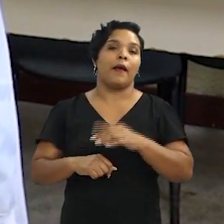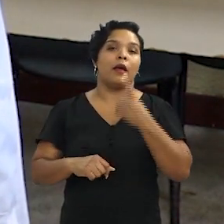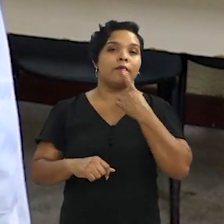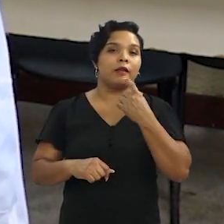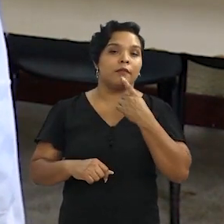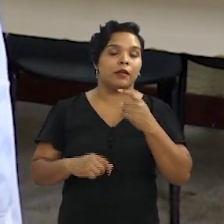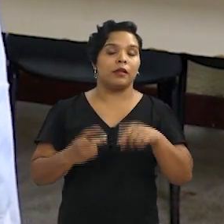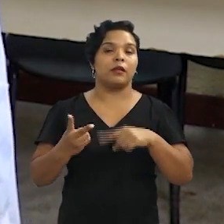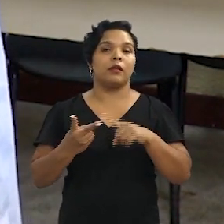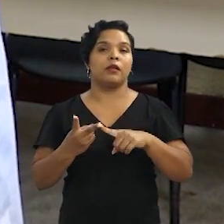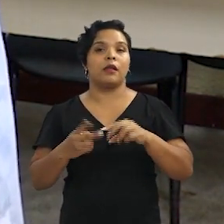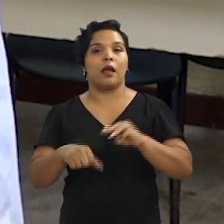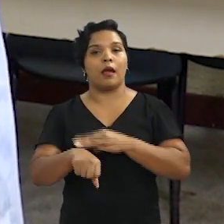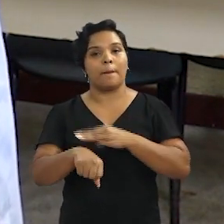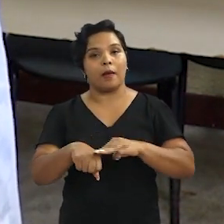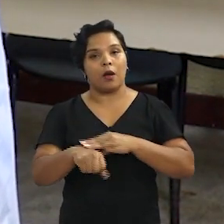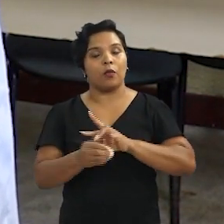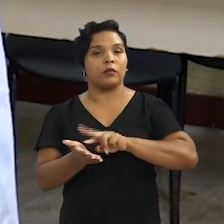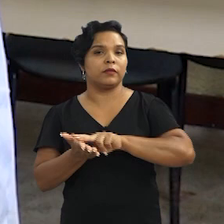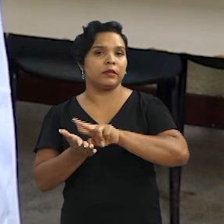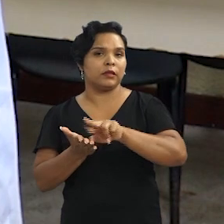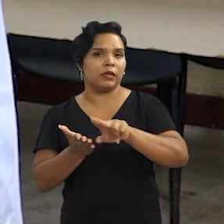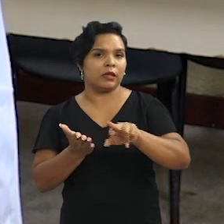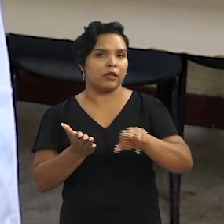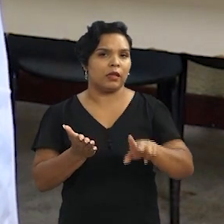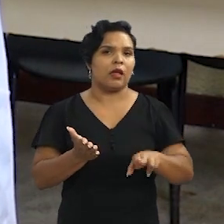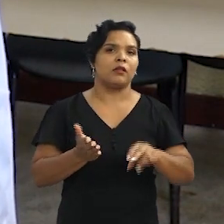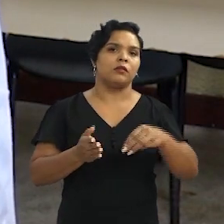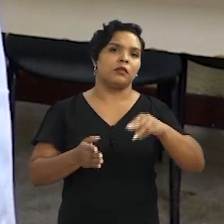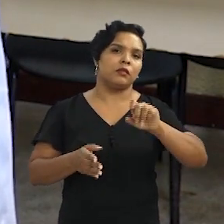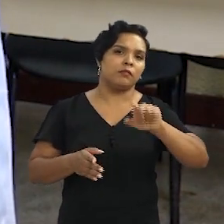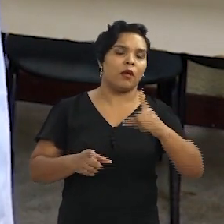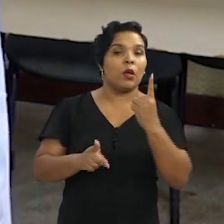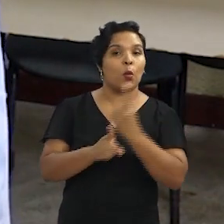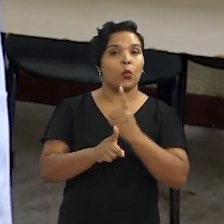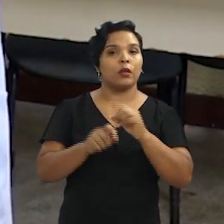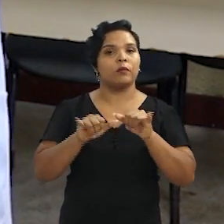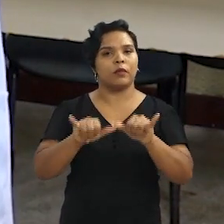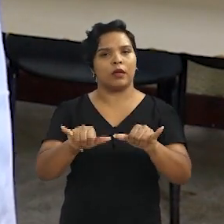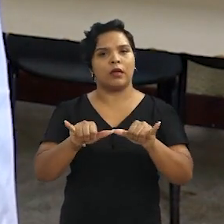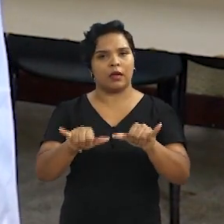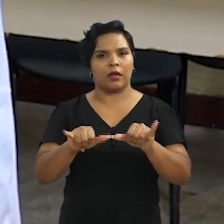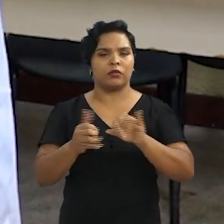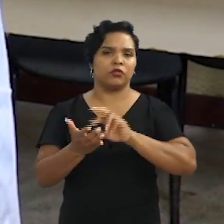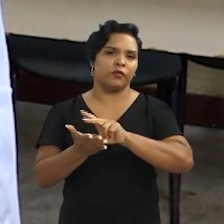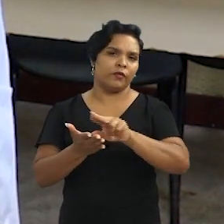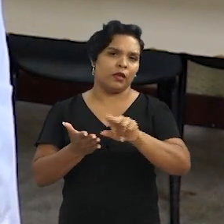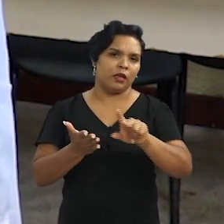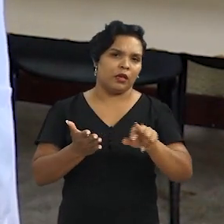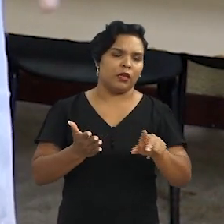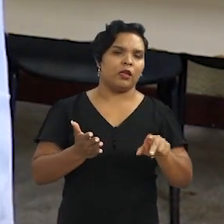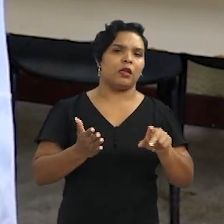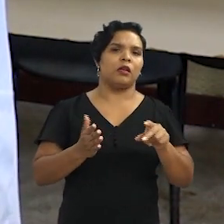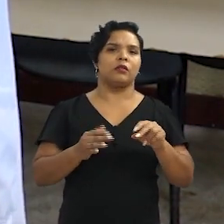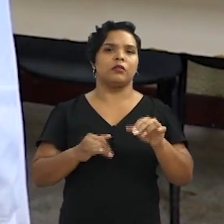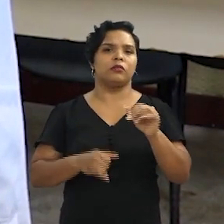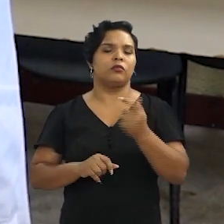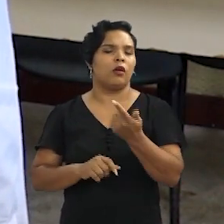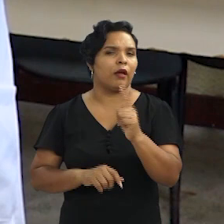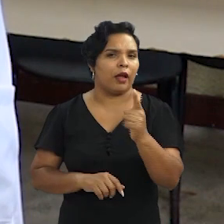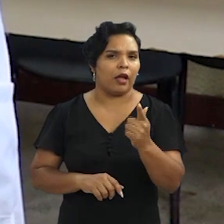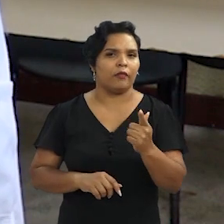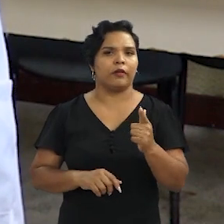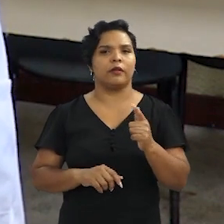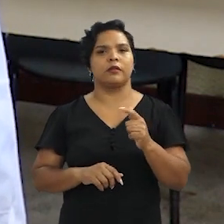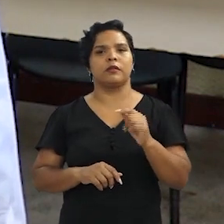própolis marrom. E aí, devido à diversidade desses méis encontrados em supermercados, méis de diferentes origens